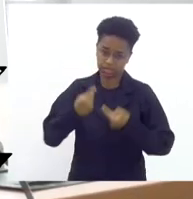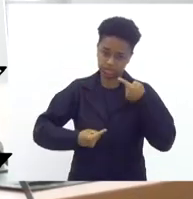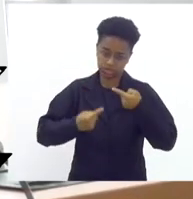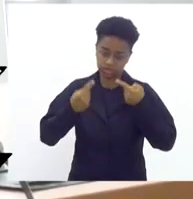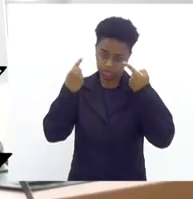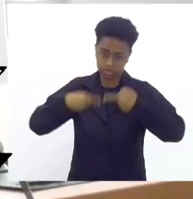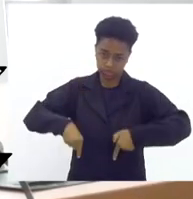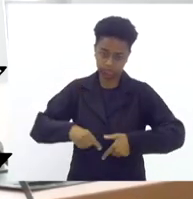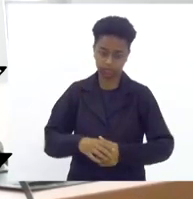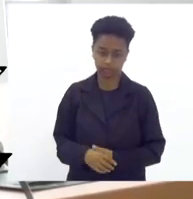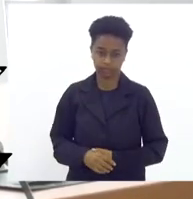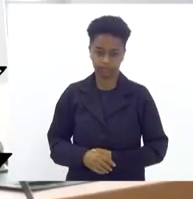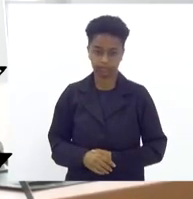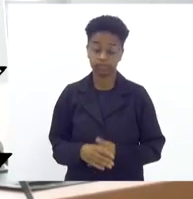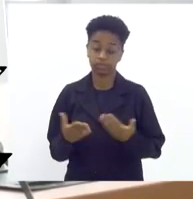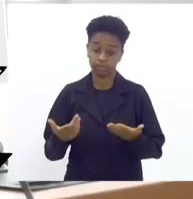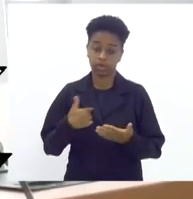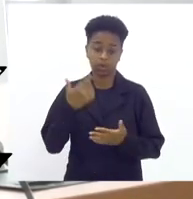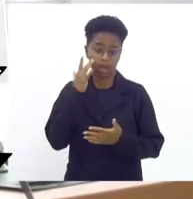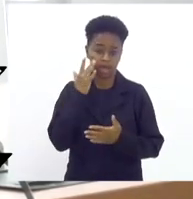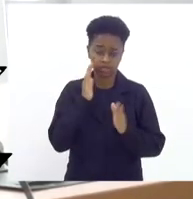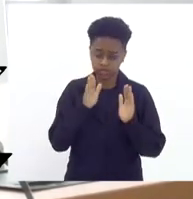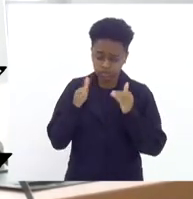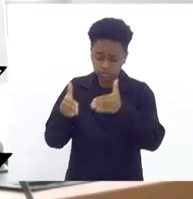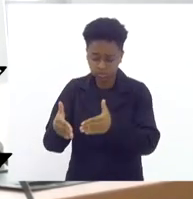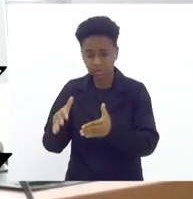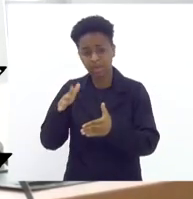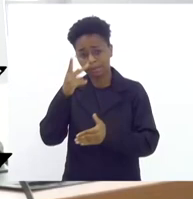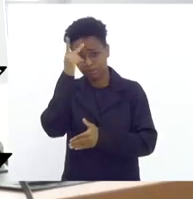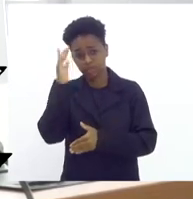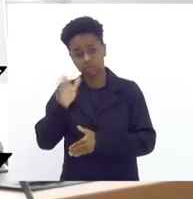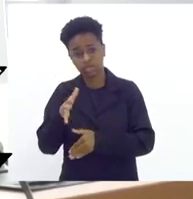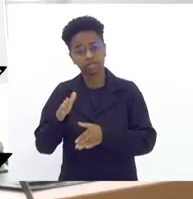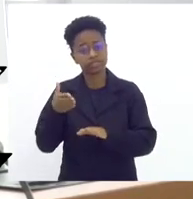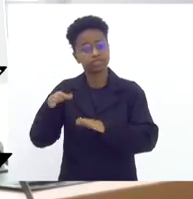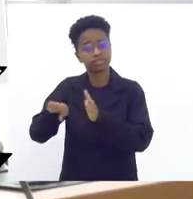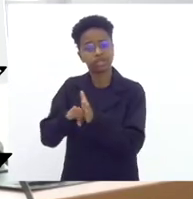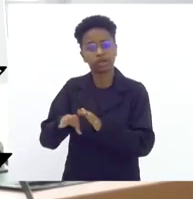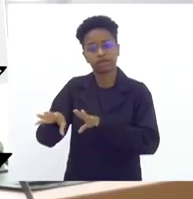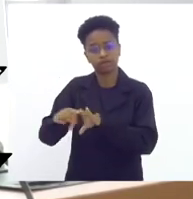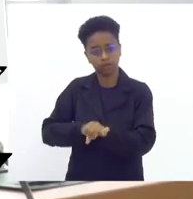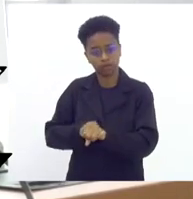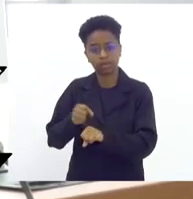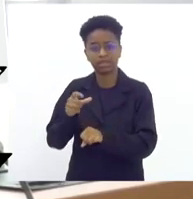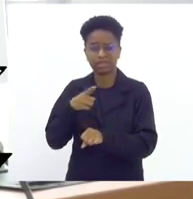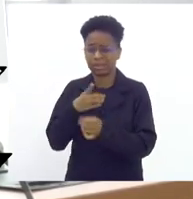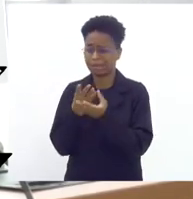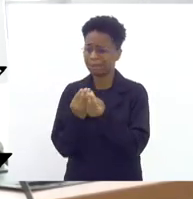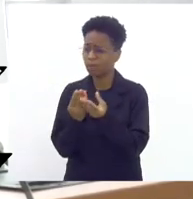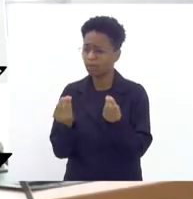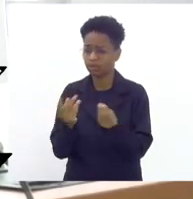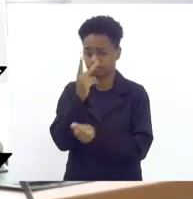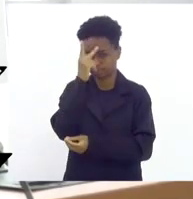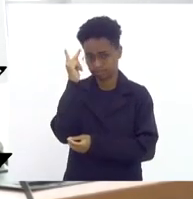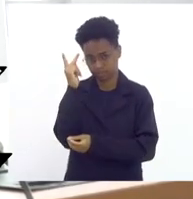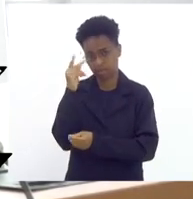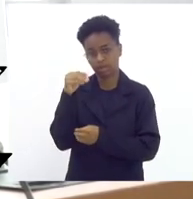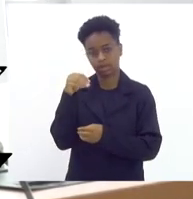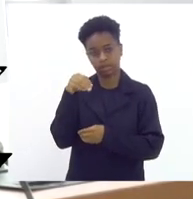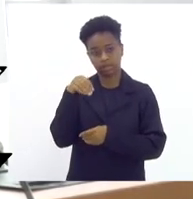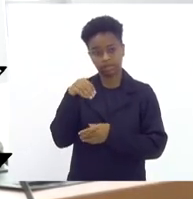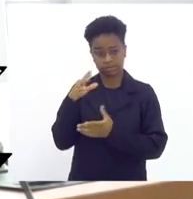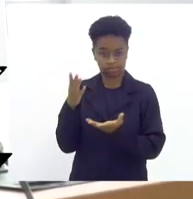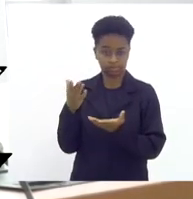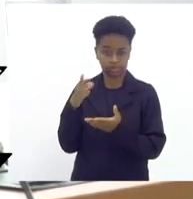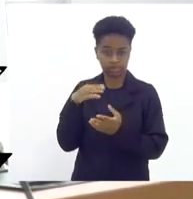né então é um recorte específico do público que já chega escolarizado a gente viu como público muito grande né dentro desse